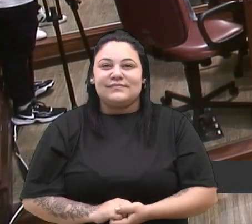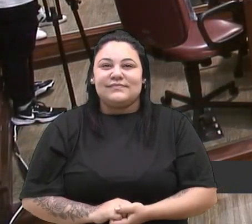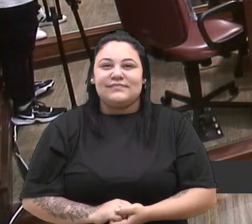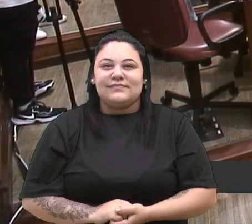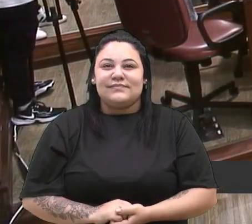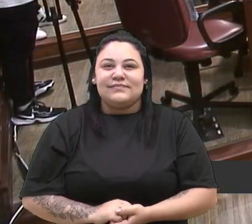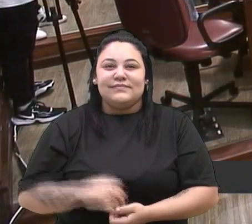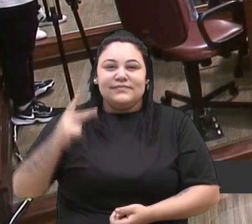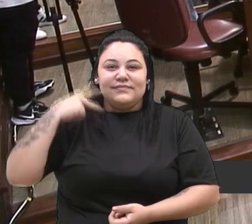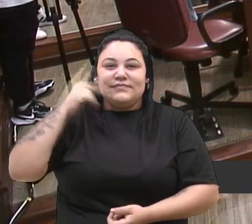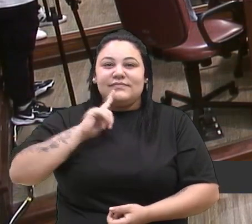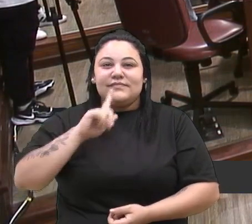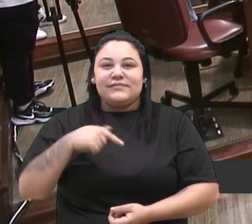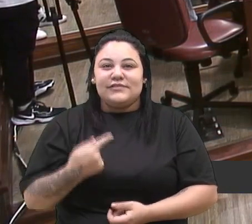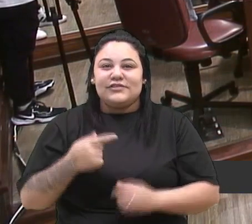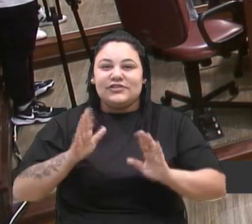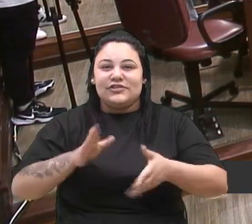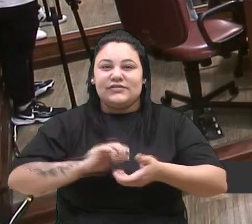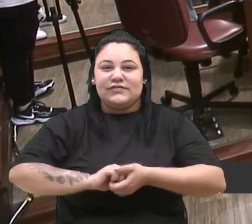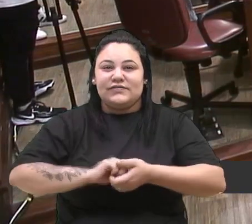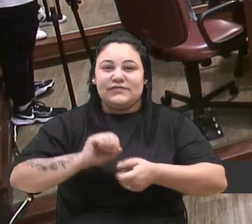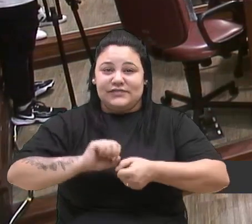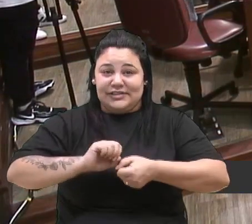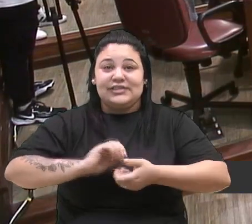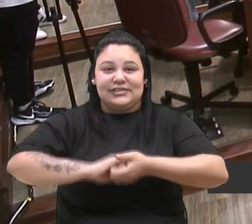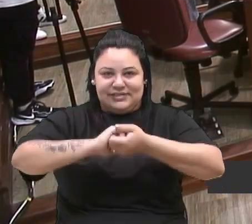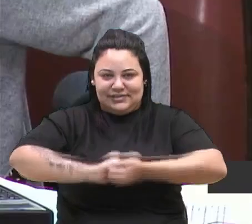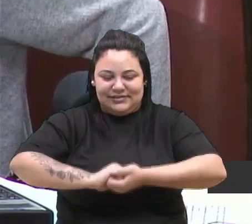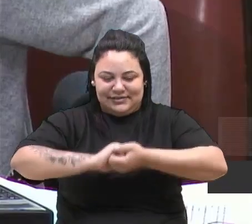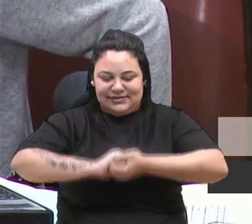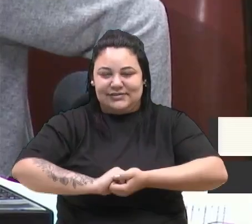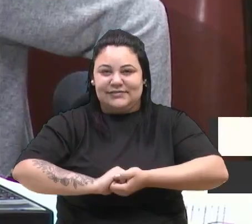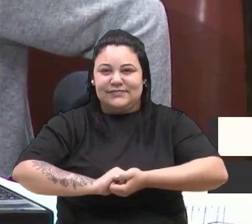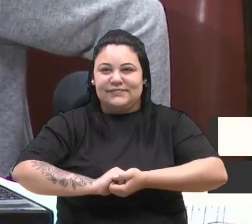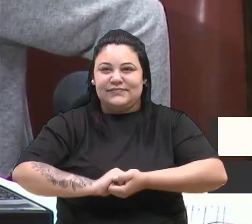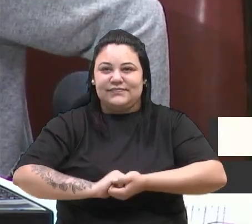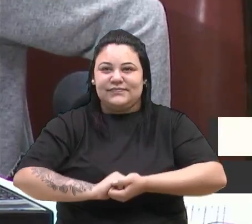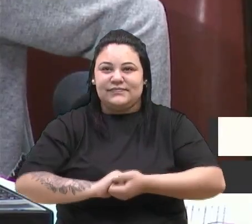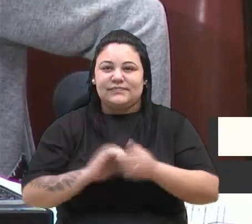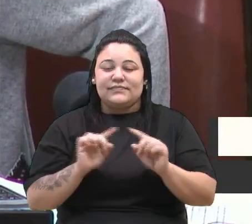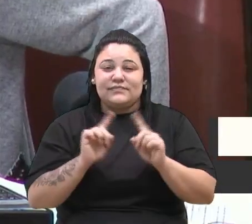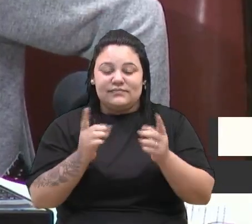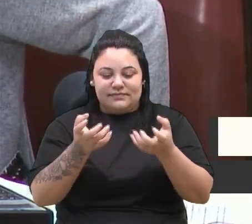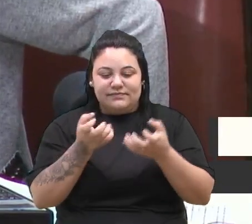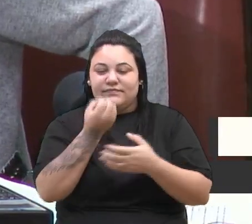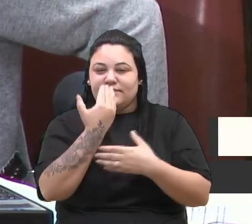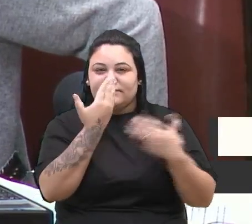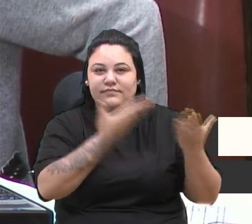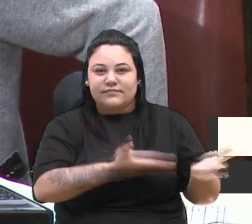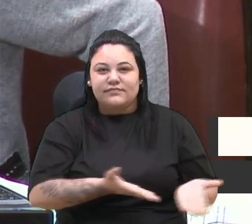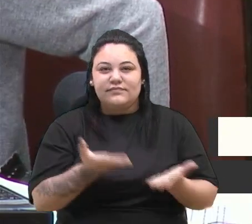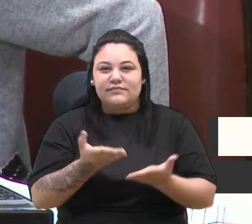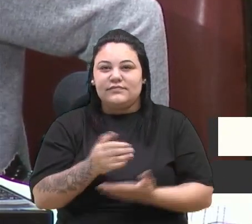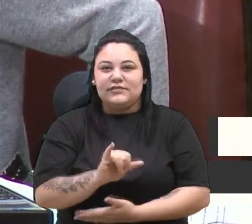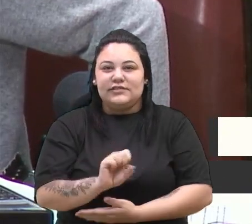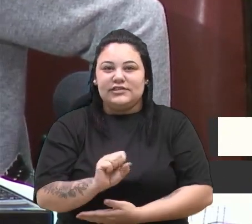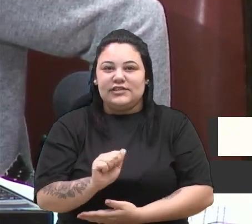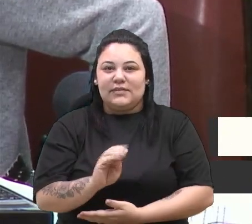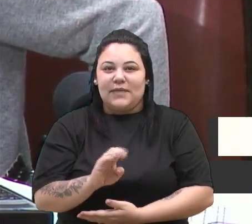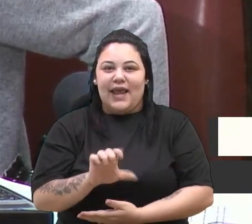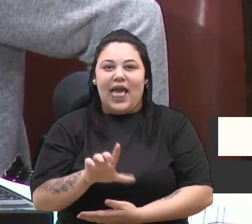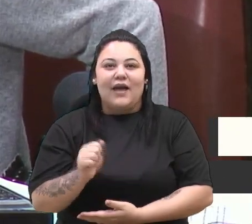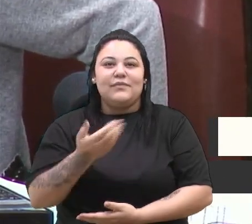Gladys já fez a saudação à vereadora Isabela pela nossa bancada, mas eu não poderia deixar de dar as boas-vindas à Isabela. É uma amiga de muito